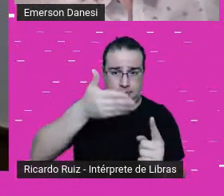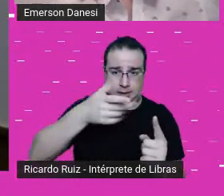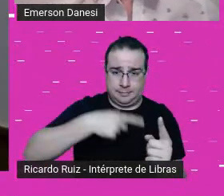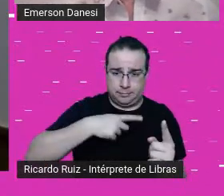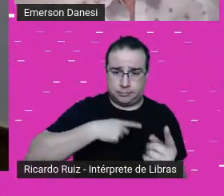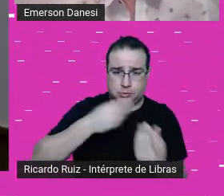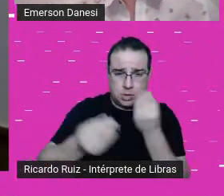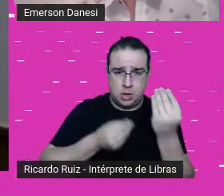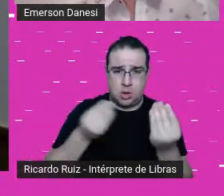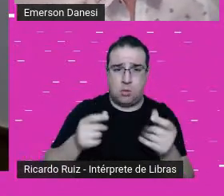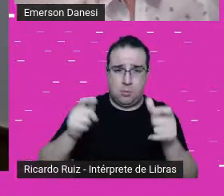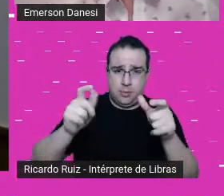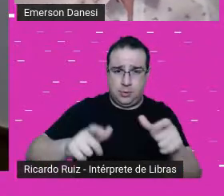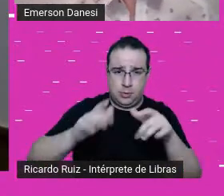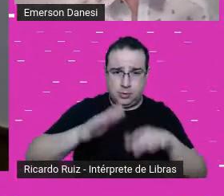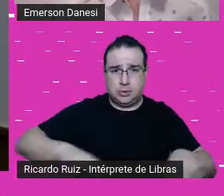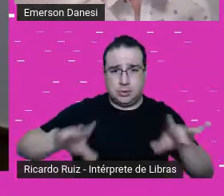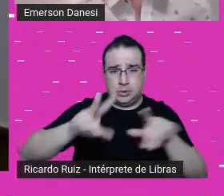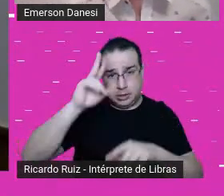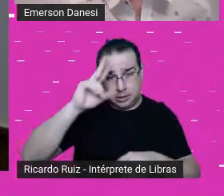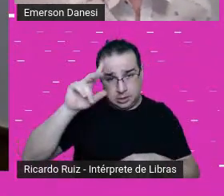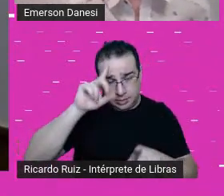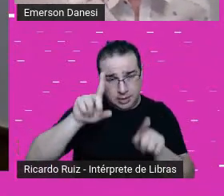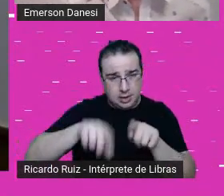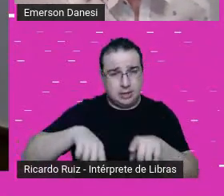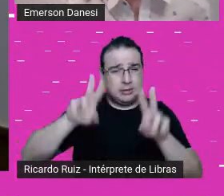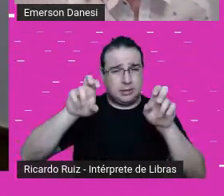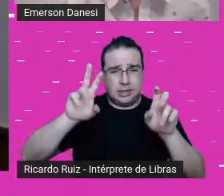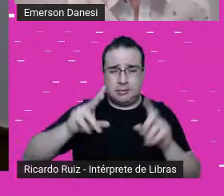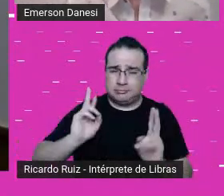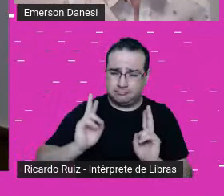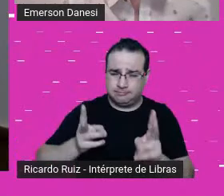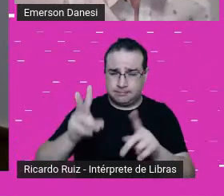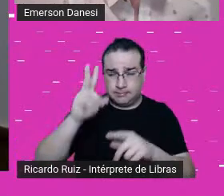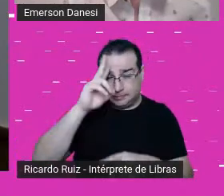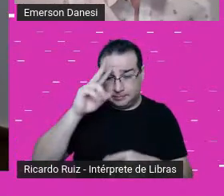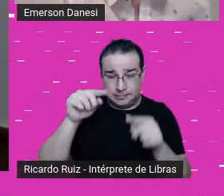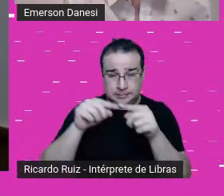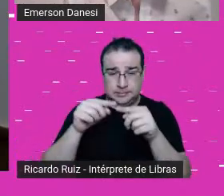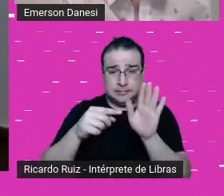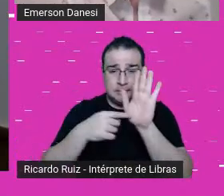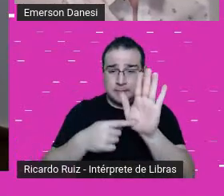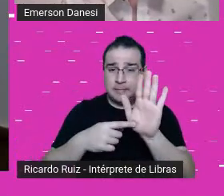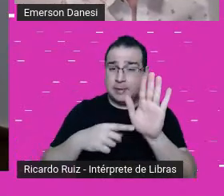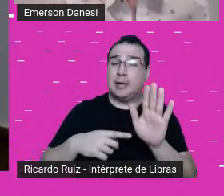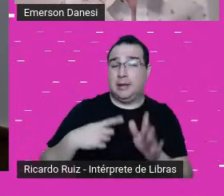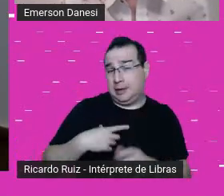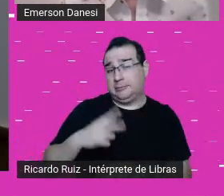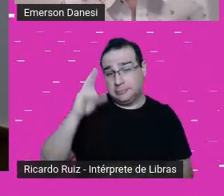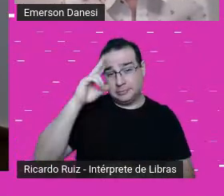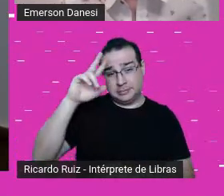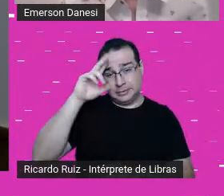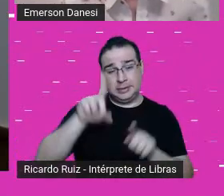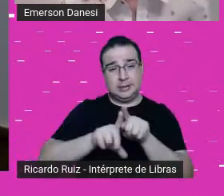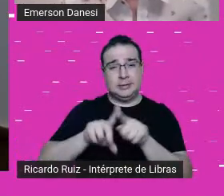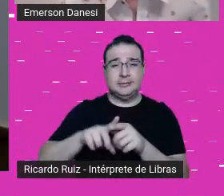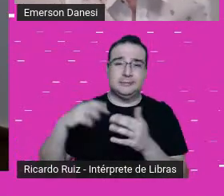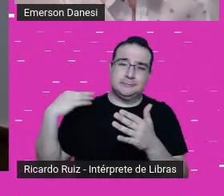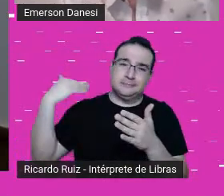à questão ambiental, eu lembro que isso era um assunto super recorrente, e isso também era uma coisa que o Antunes sempre